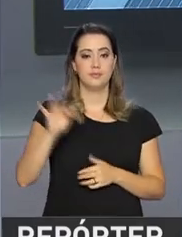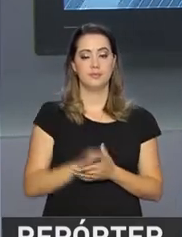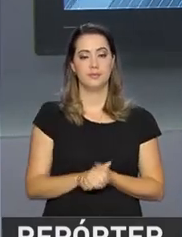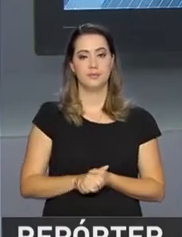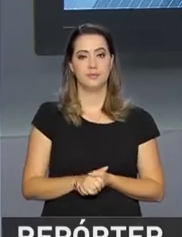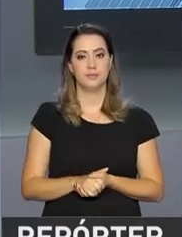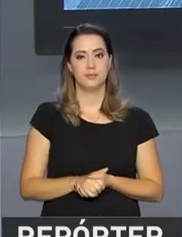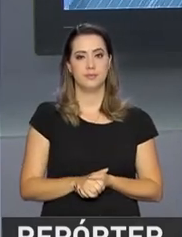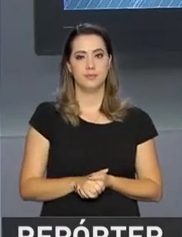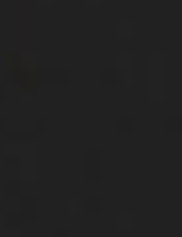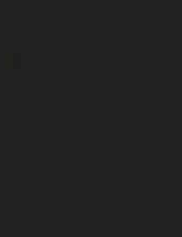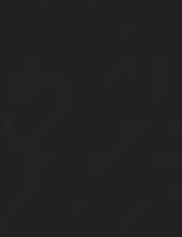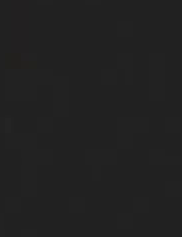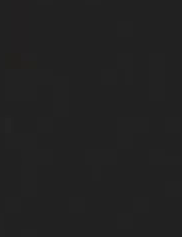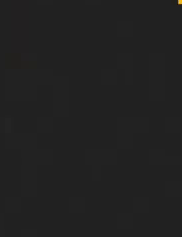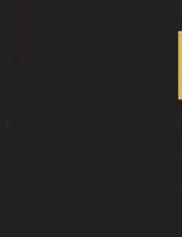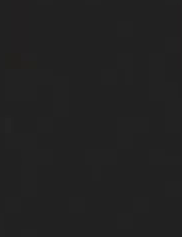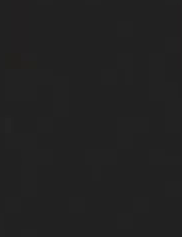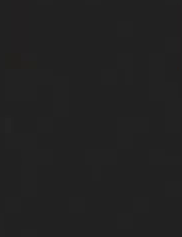federal